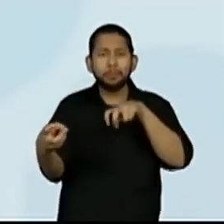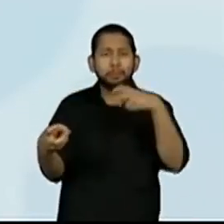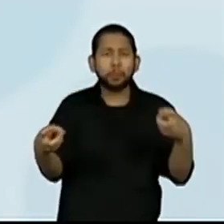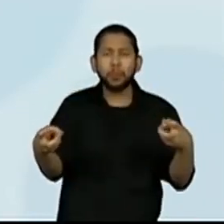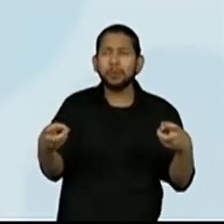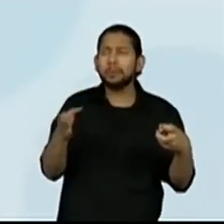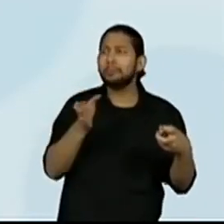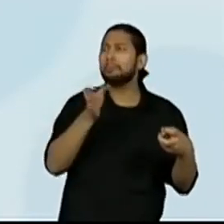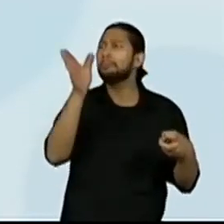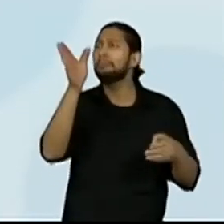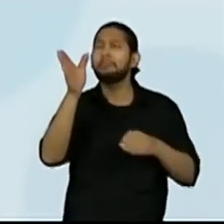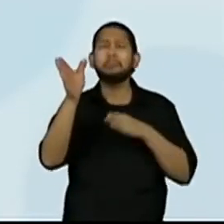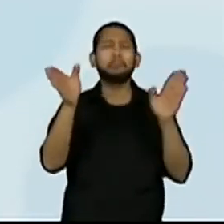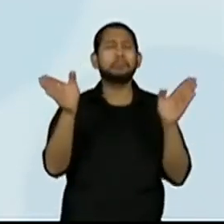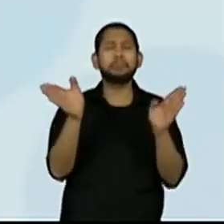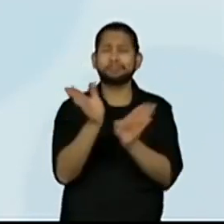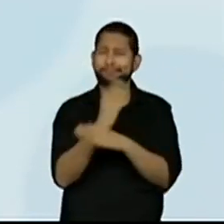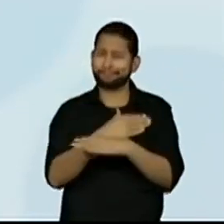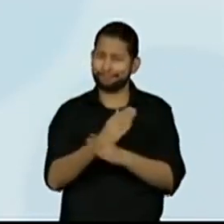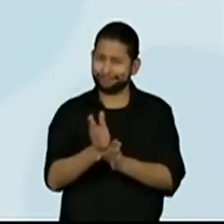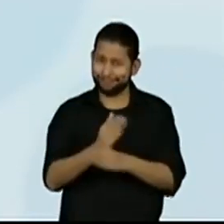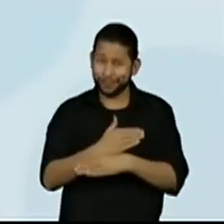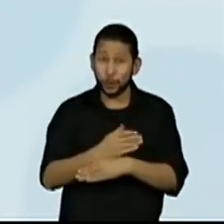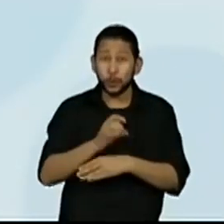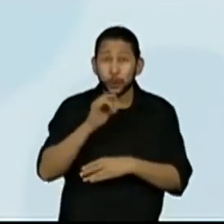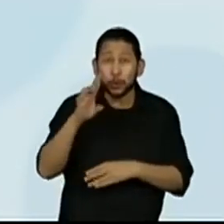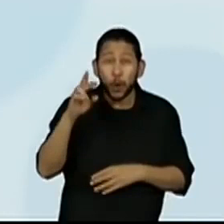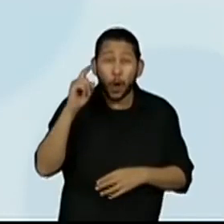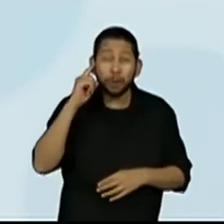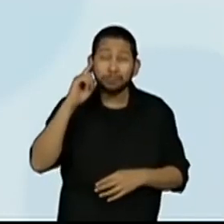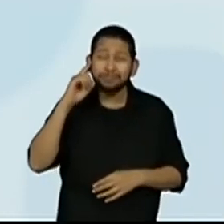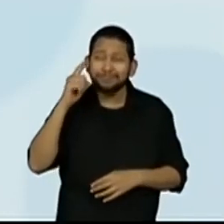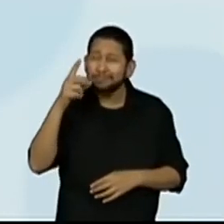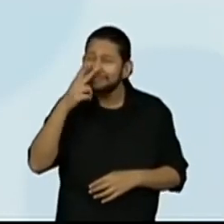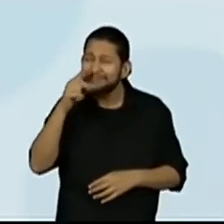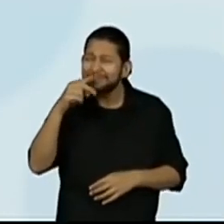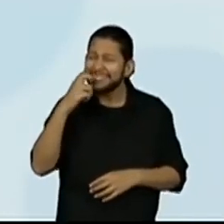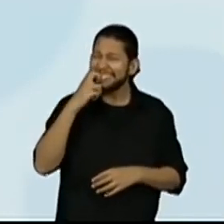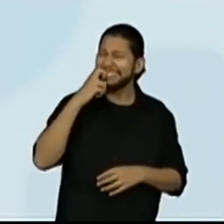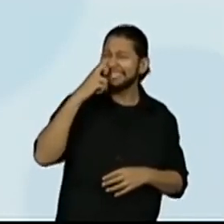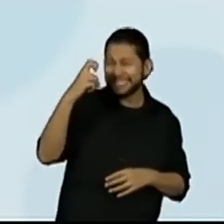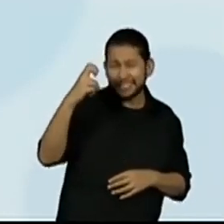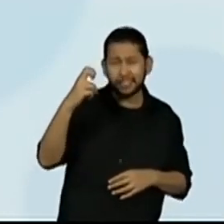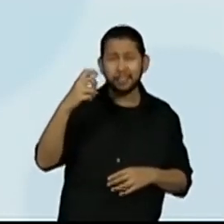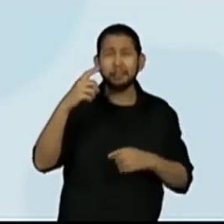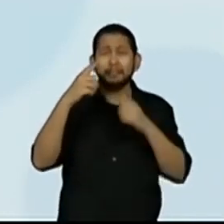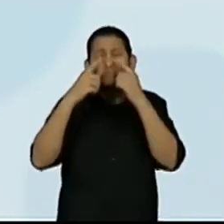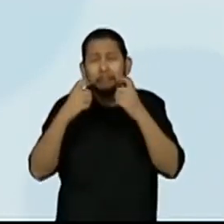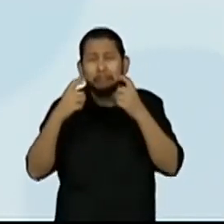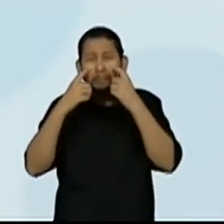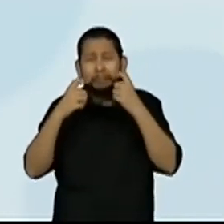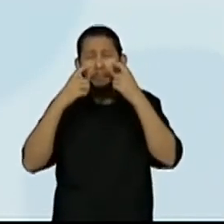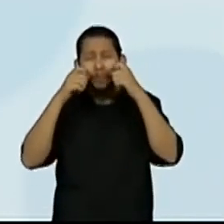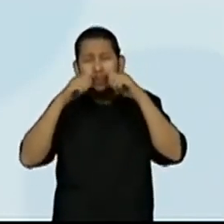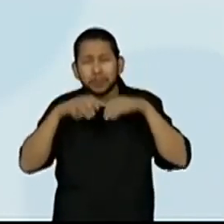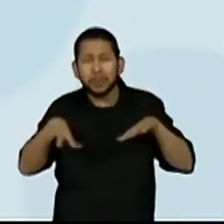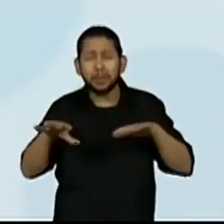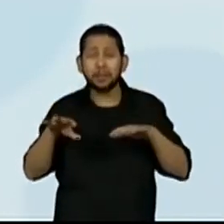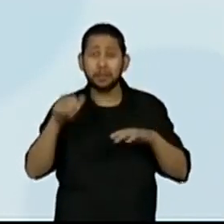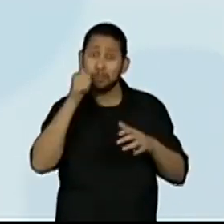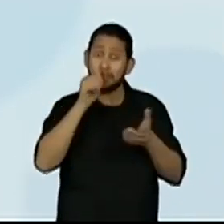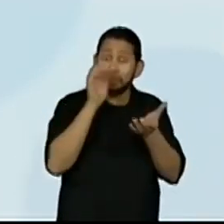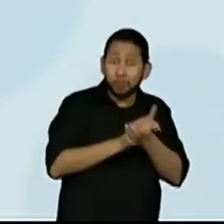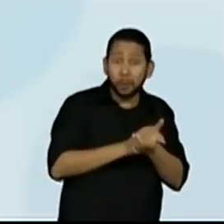Procura a vida e não vê. Apenas ouve gemer, o filho timando a vida, vai com seu pranto banhar, vendo esposa